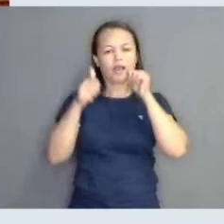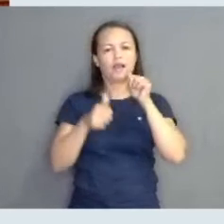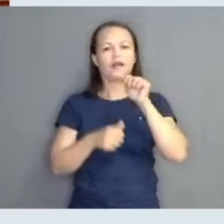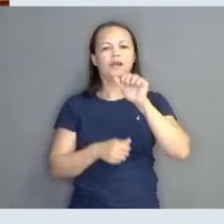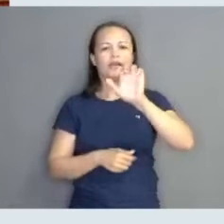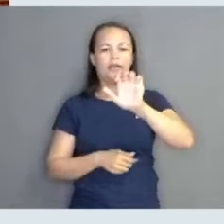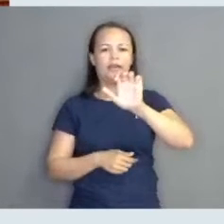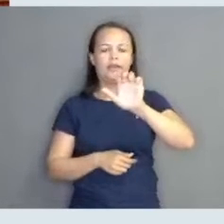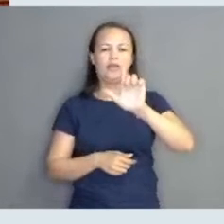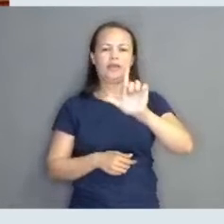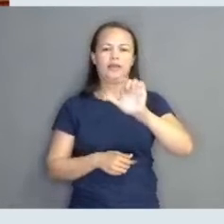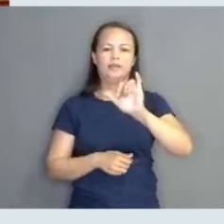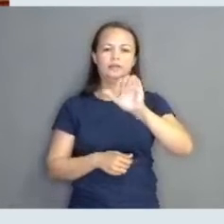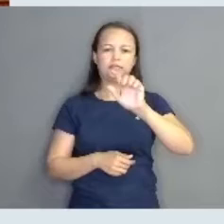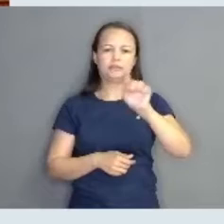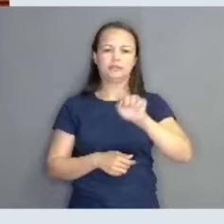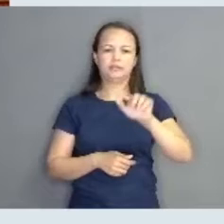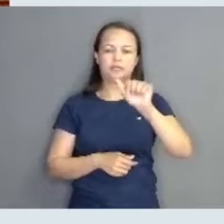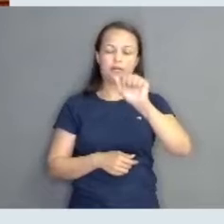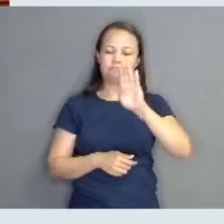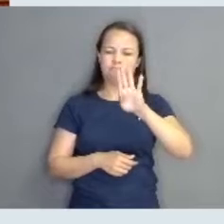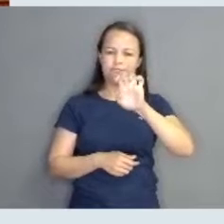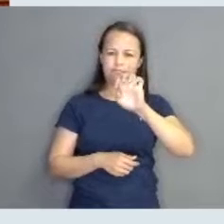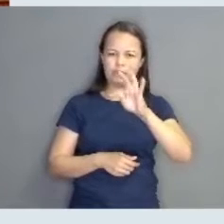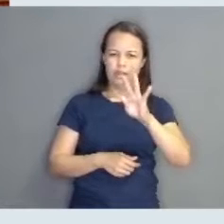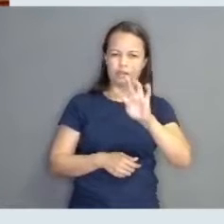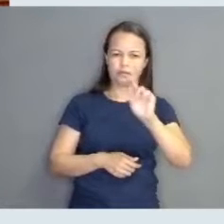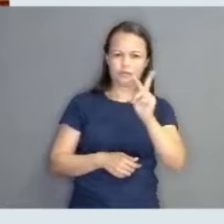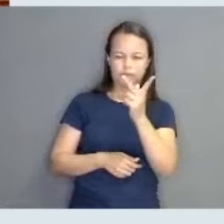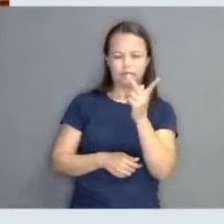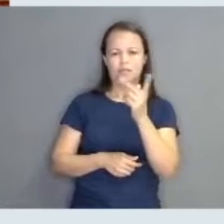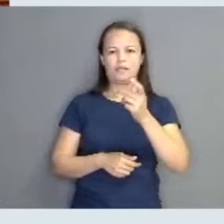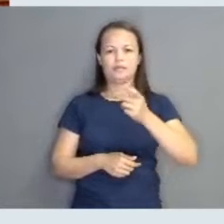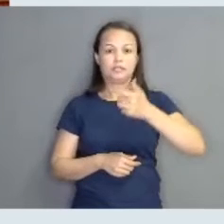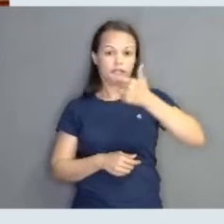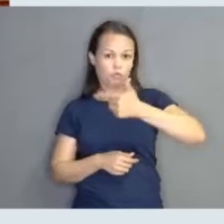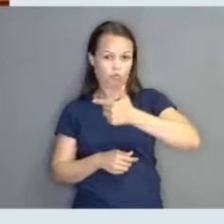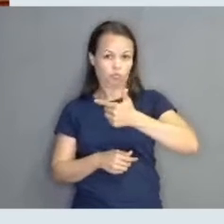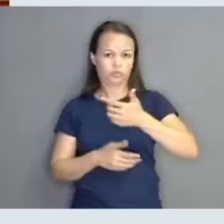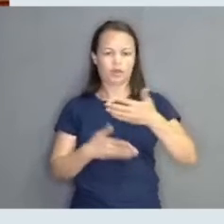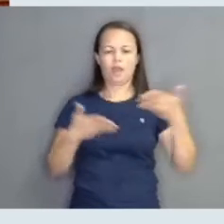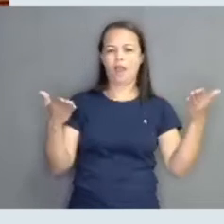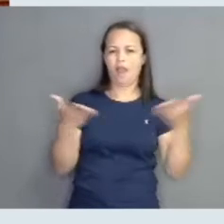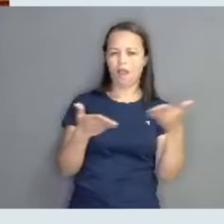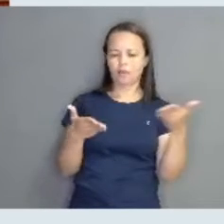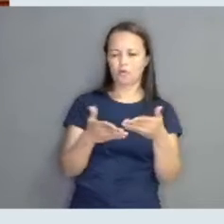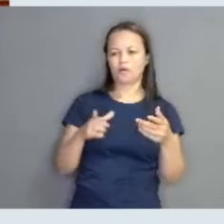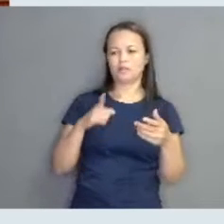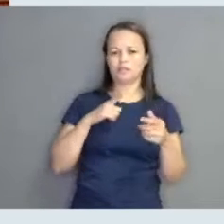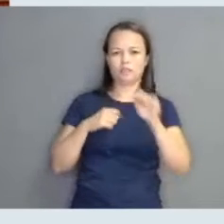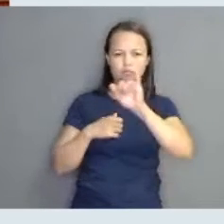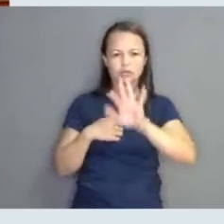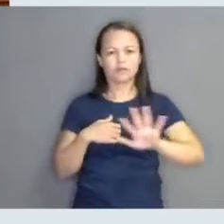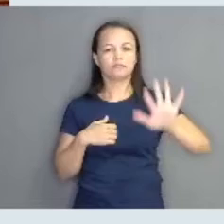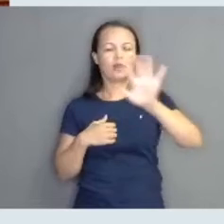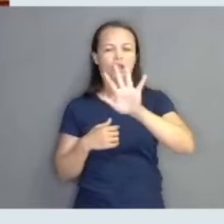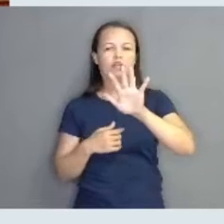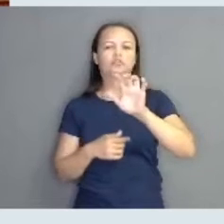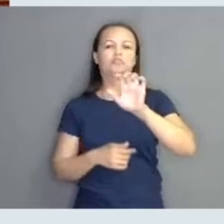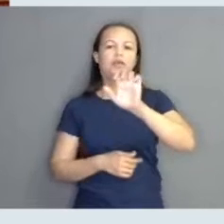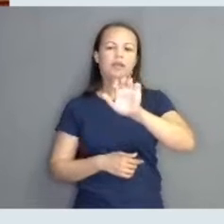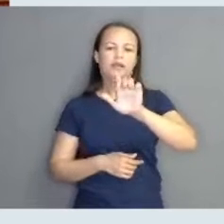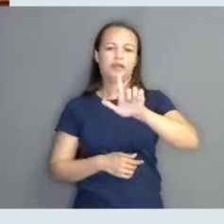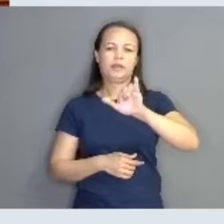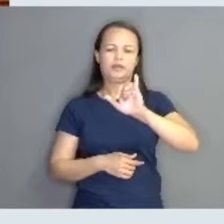I. Né? Gente, Elizabeth I, filha de Henrique VIII, ela foi a